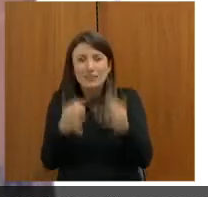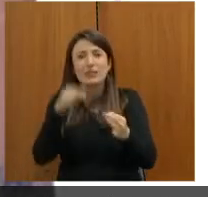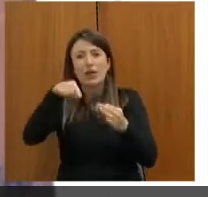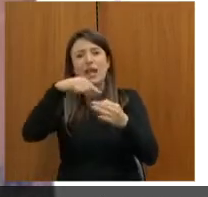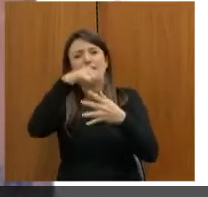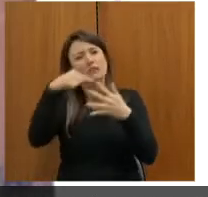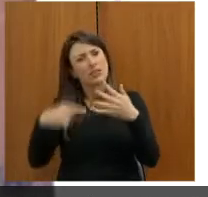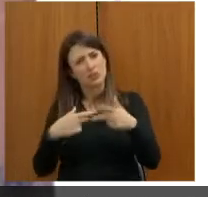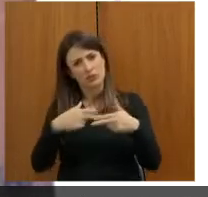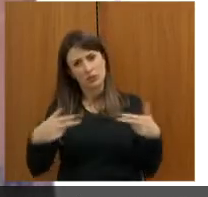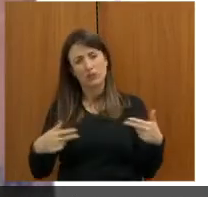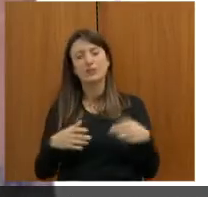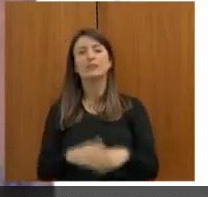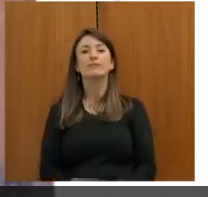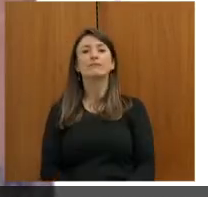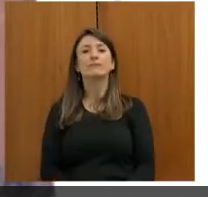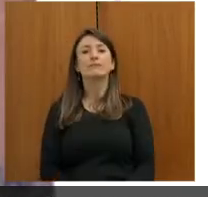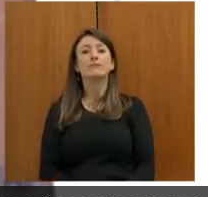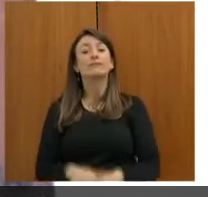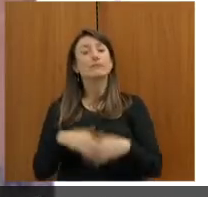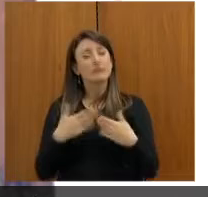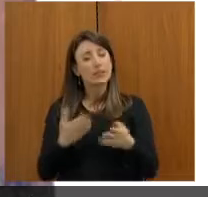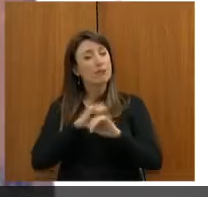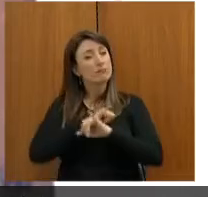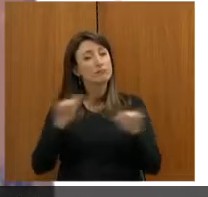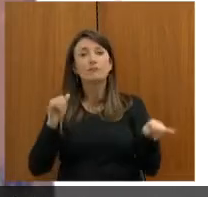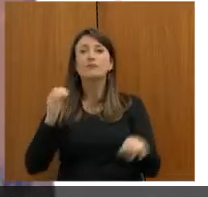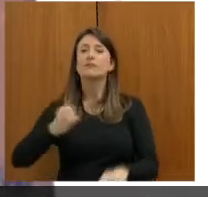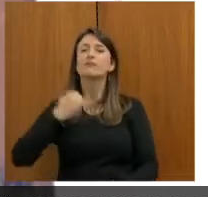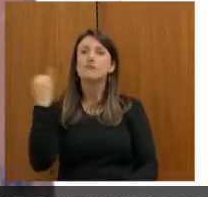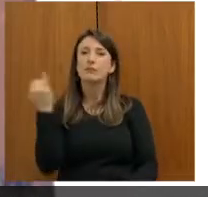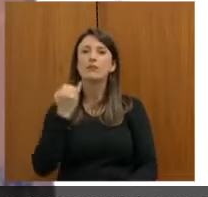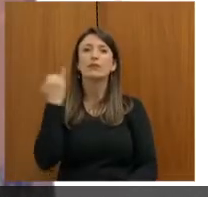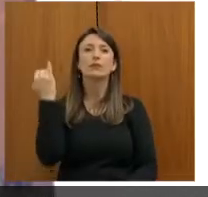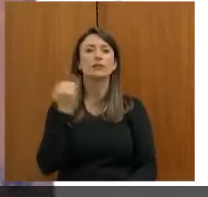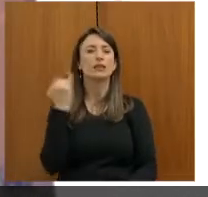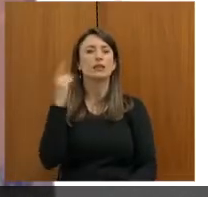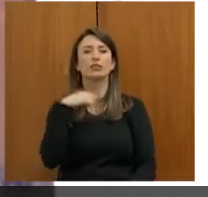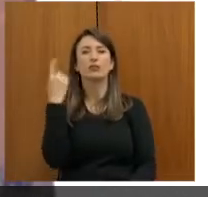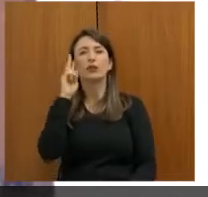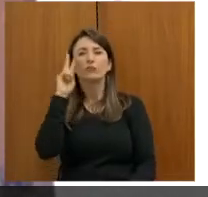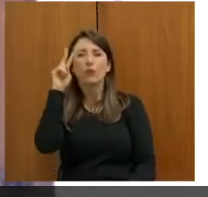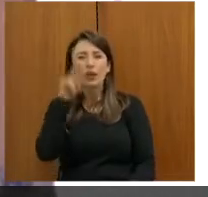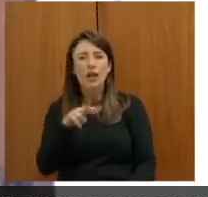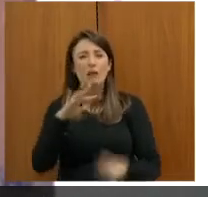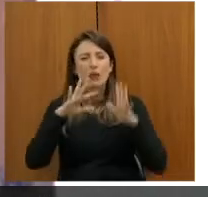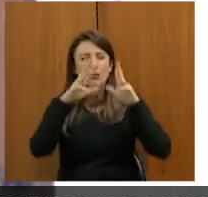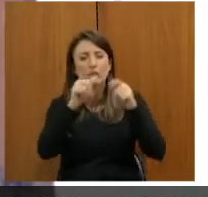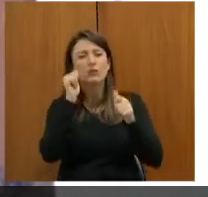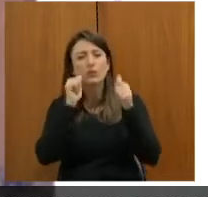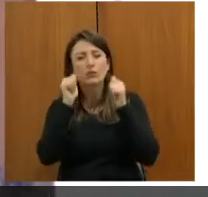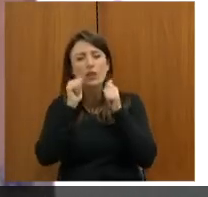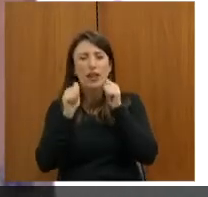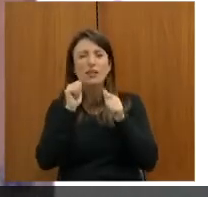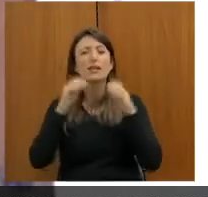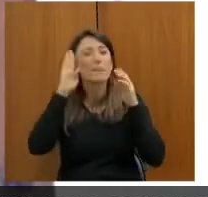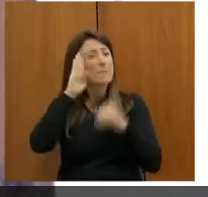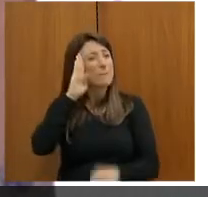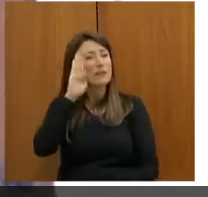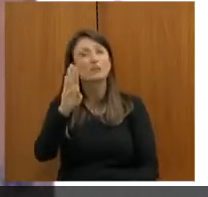aí eu encerro dizendo que é muito importante é a gente olhar para essas mulheres principalmente essa é